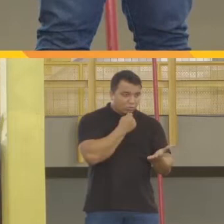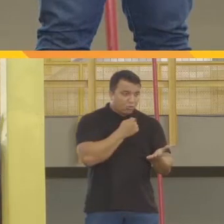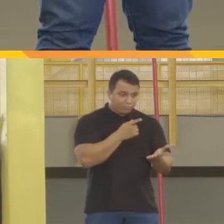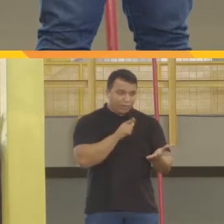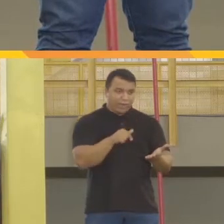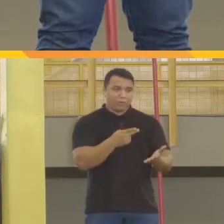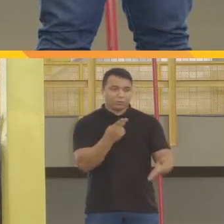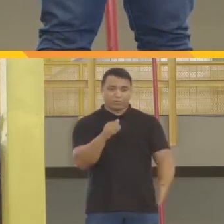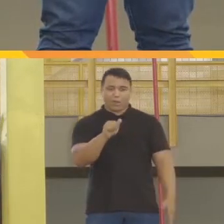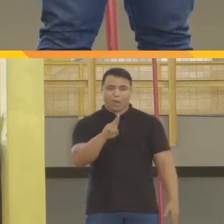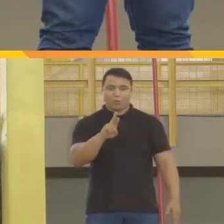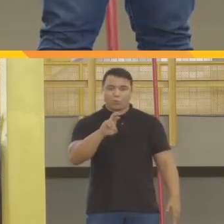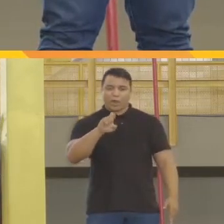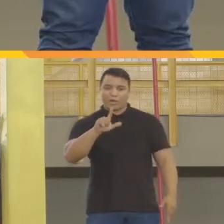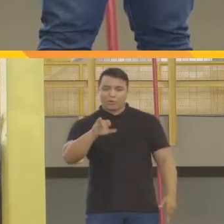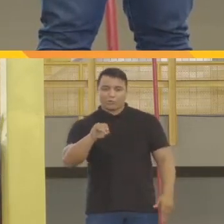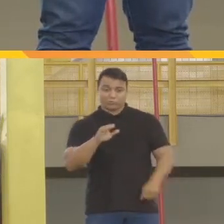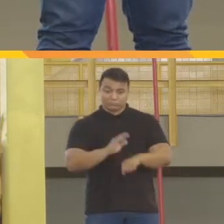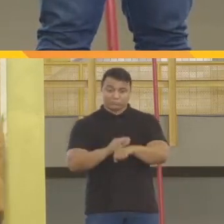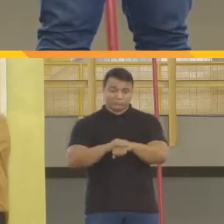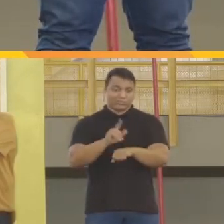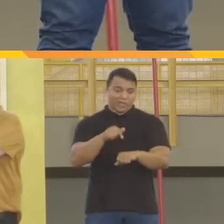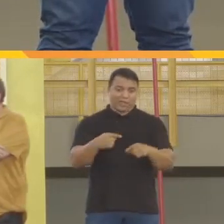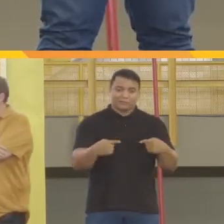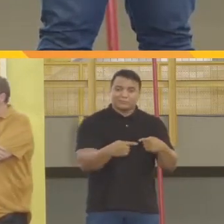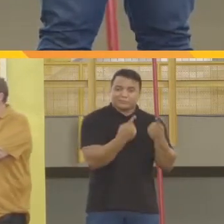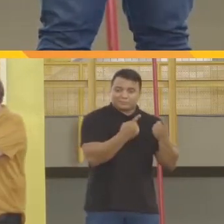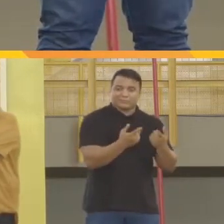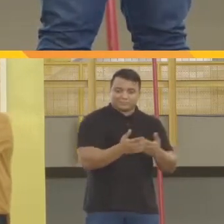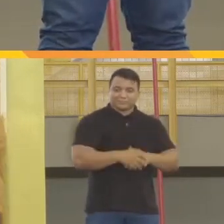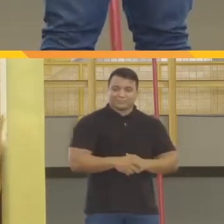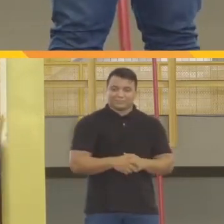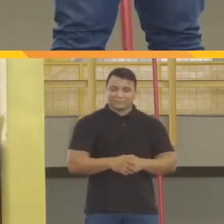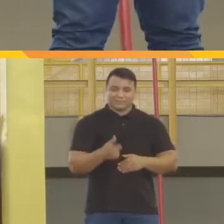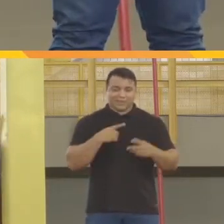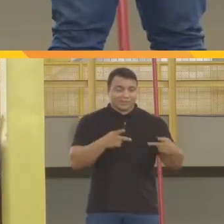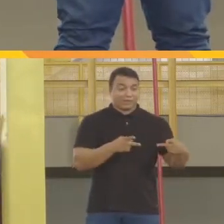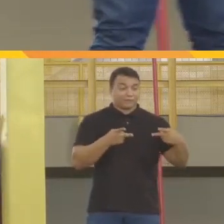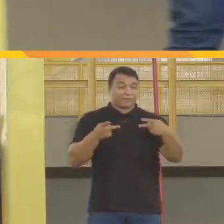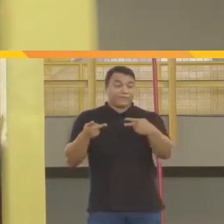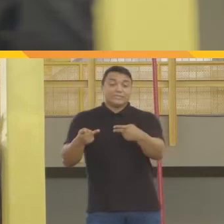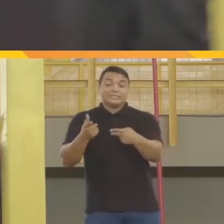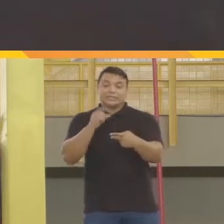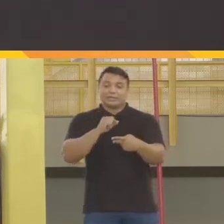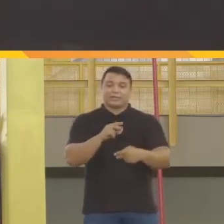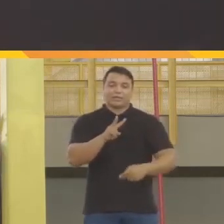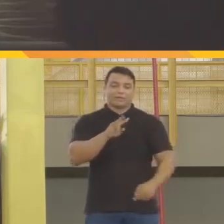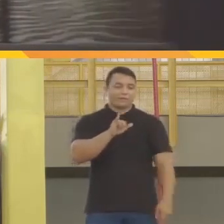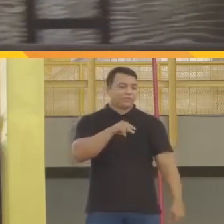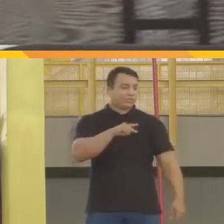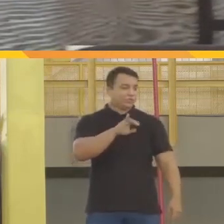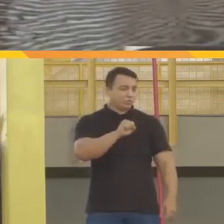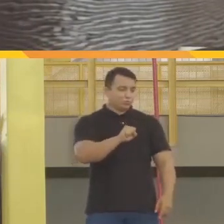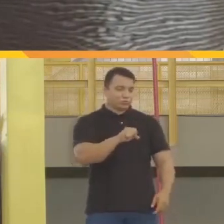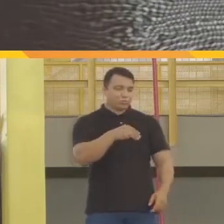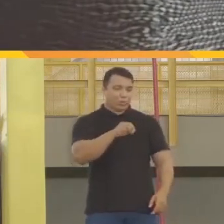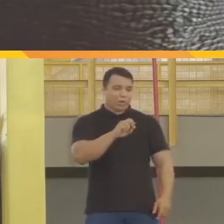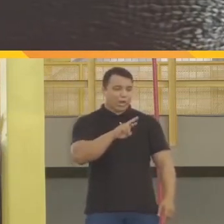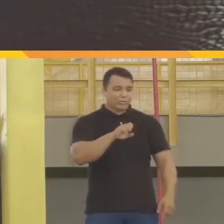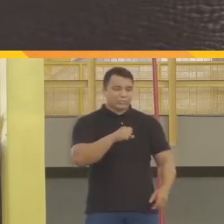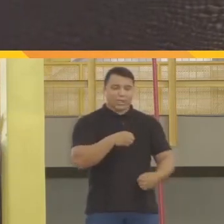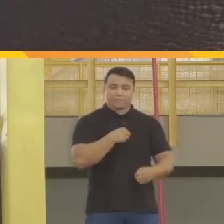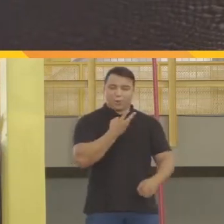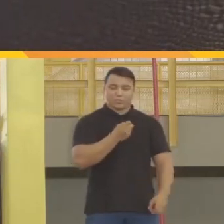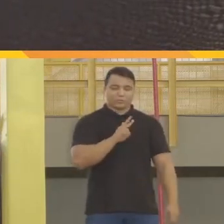Eu fico imaginando os papos. E aí você acrescenta que ainda recebia visitas como Vinícius de Moraes, que era amigo pessoal